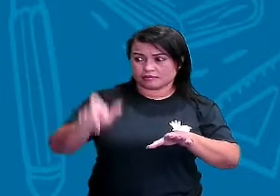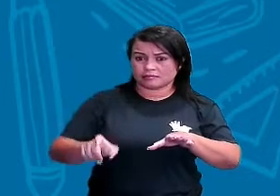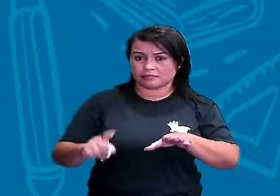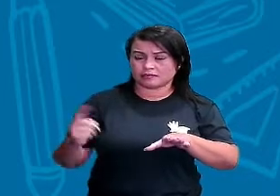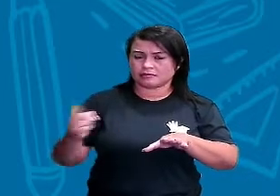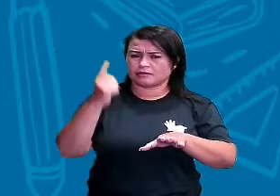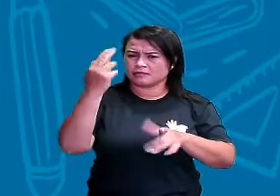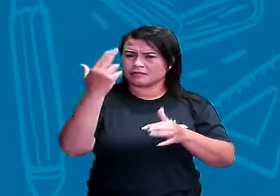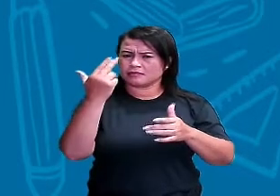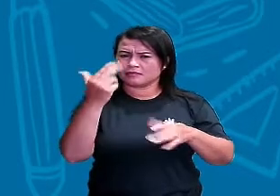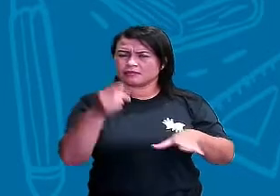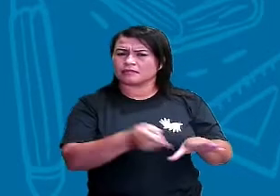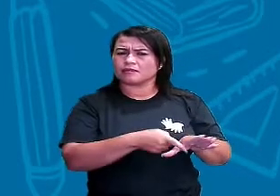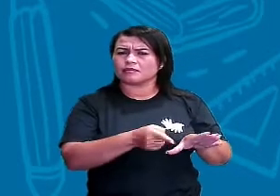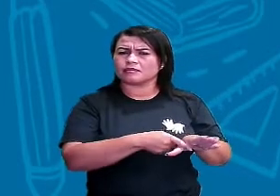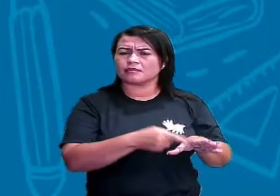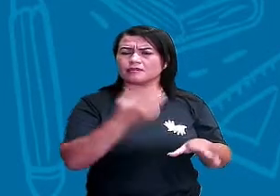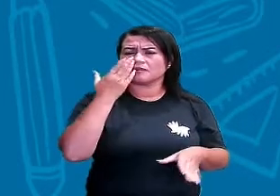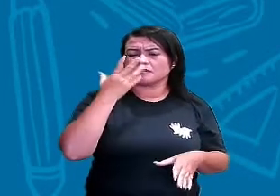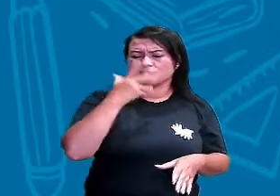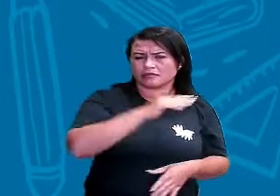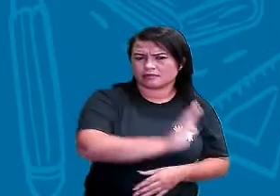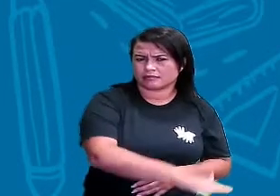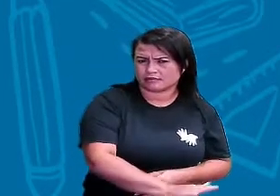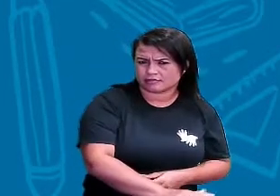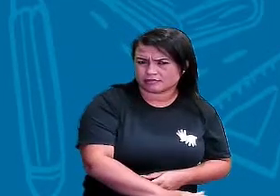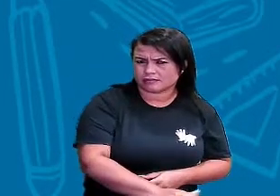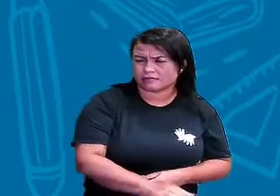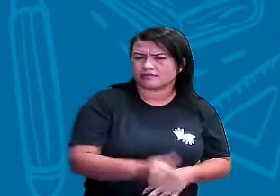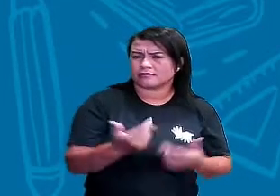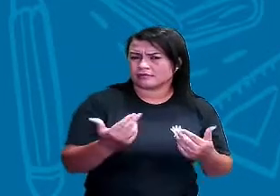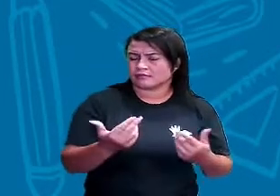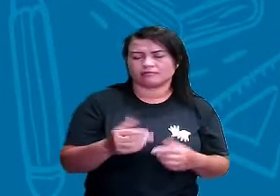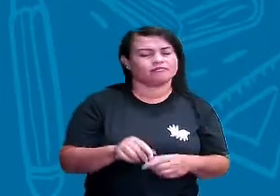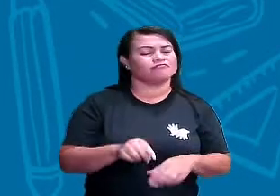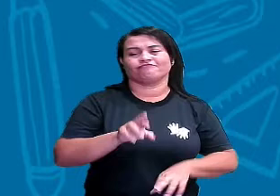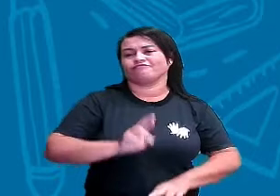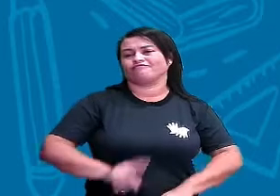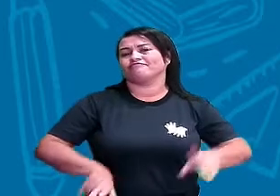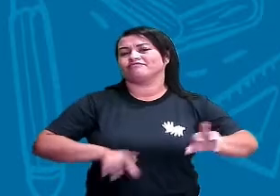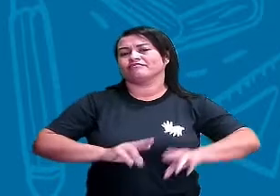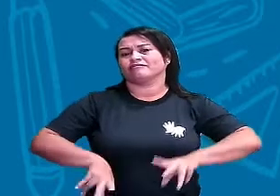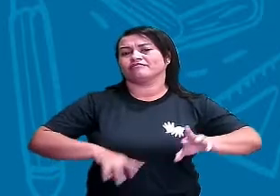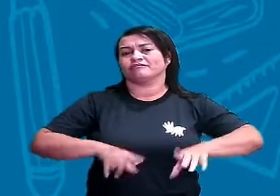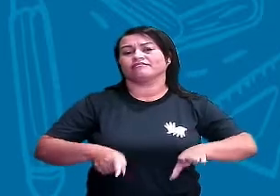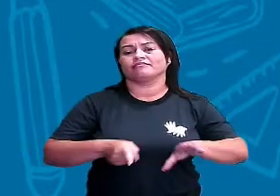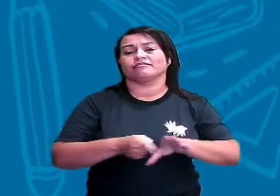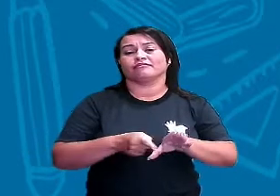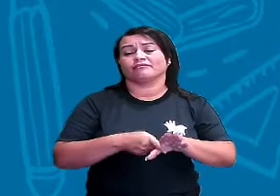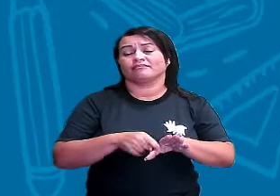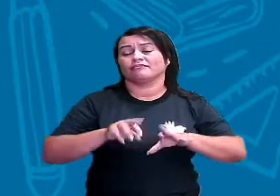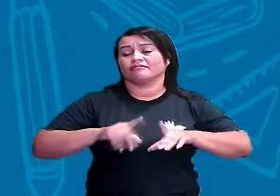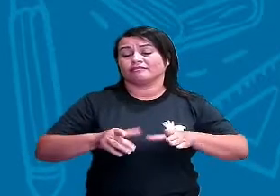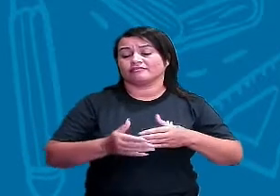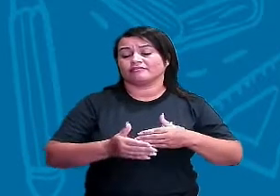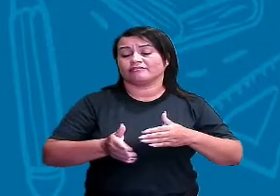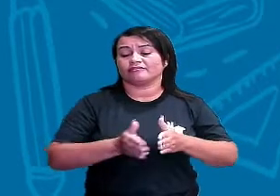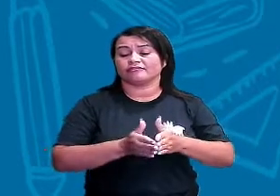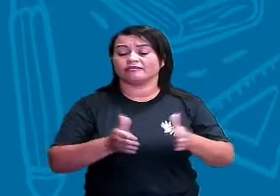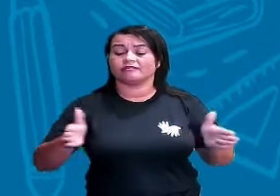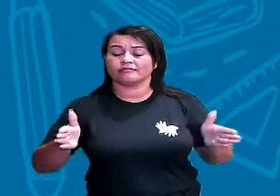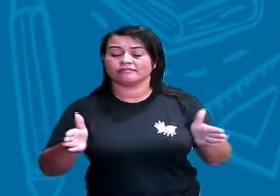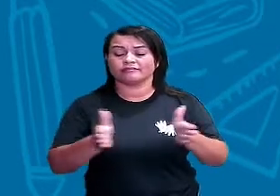pé de uma criança? Então, por isso que não é igual, né? Então, por isso que é uma medida não padronizada, porque